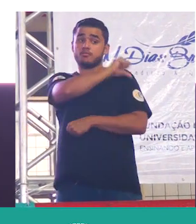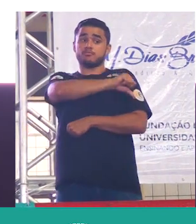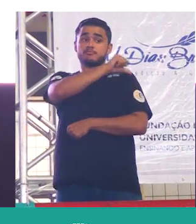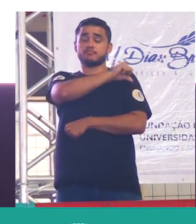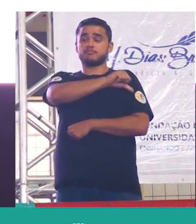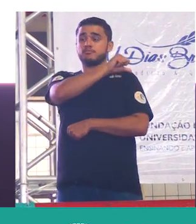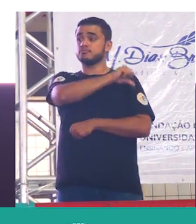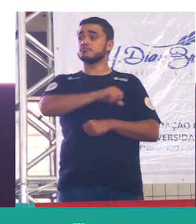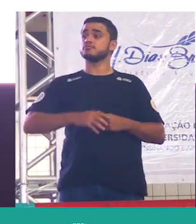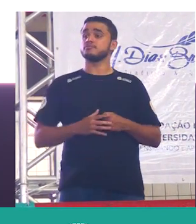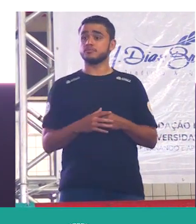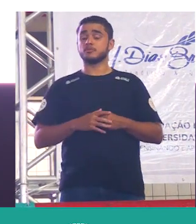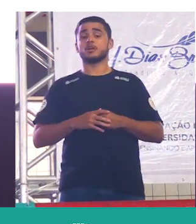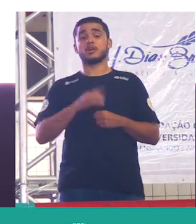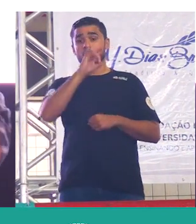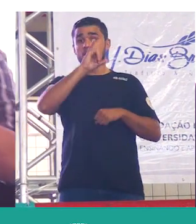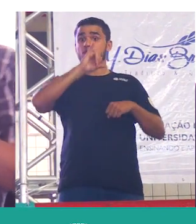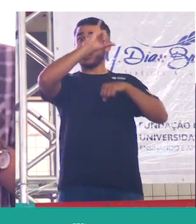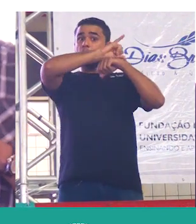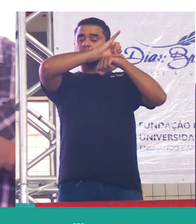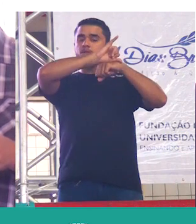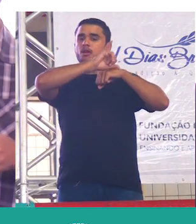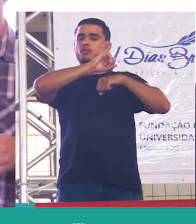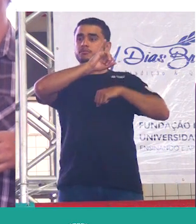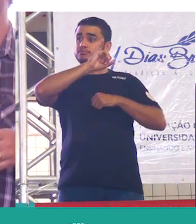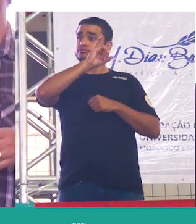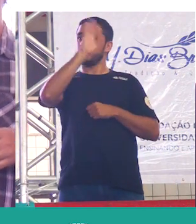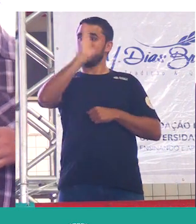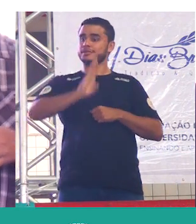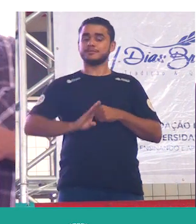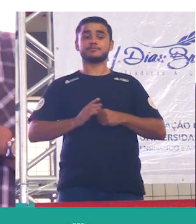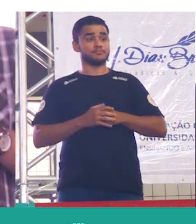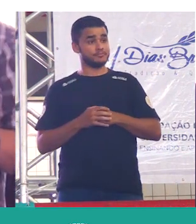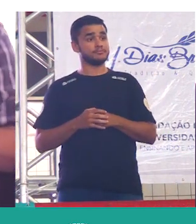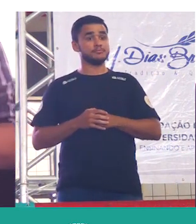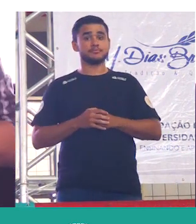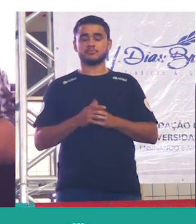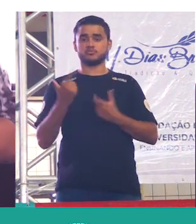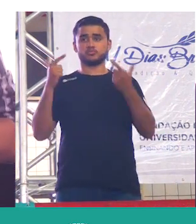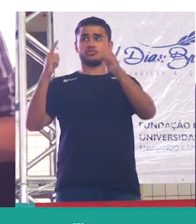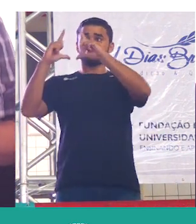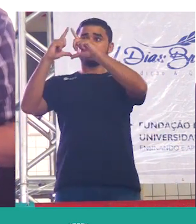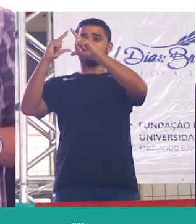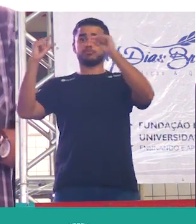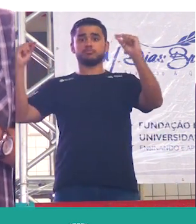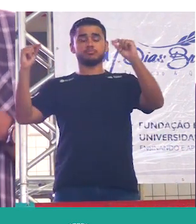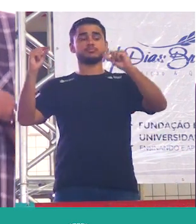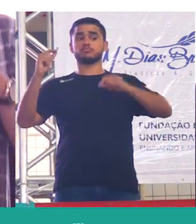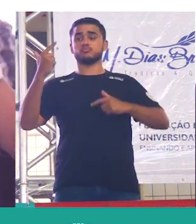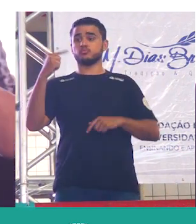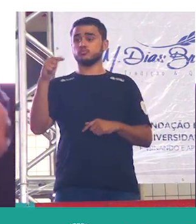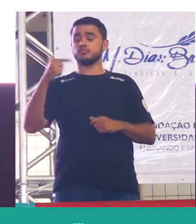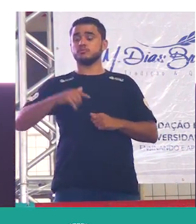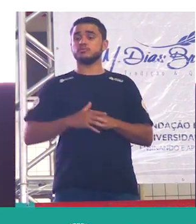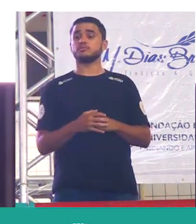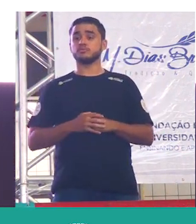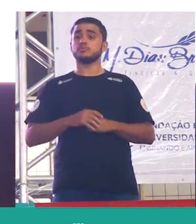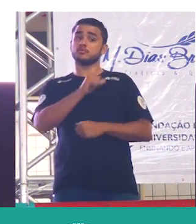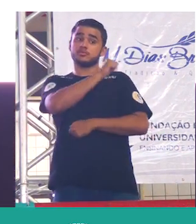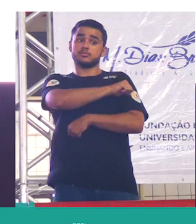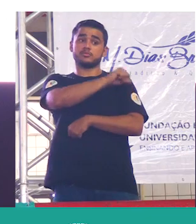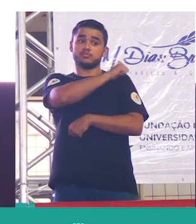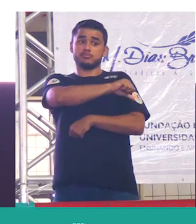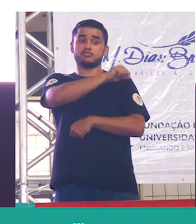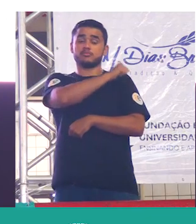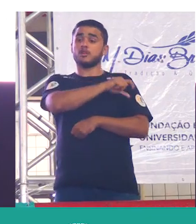Janeiro, que era a capital do Brasil na época, não havia Brasília ainda, a capital do Brasil era o Rio